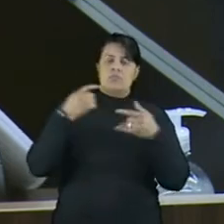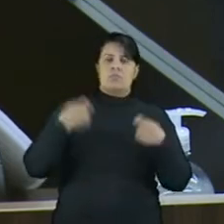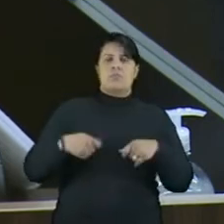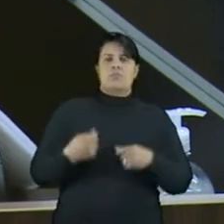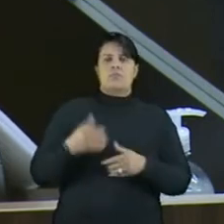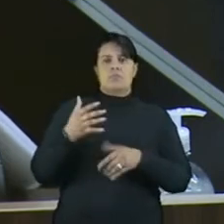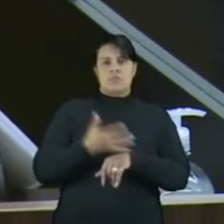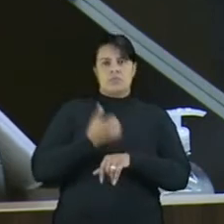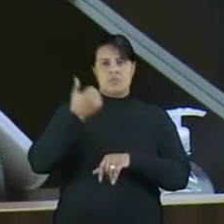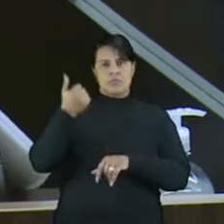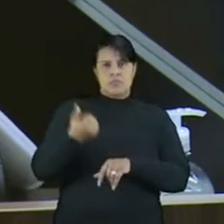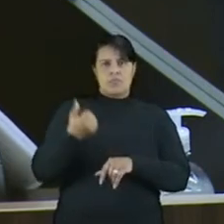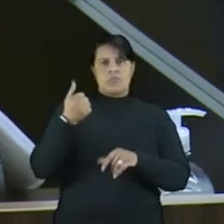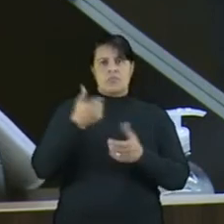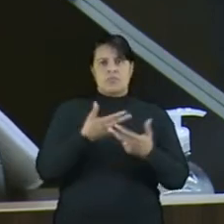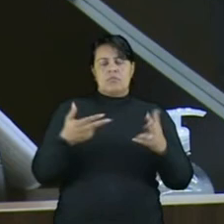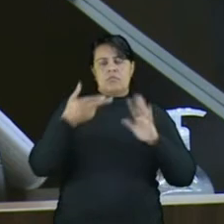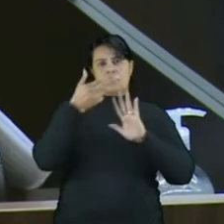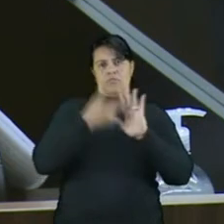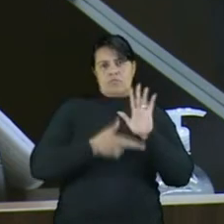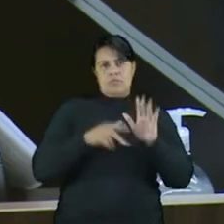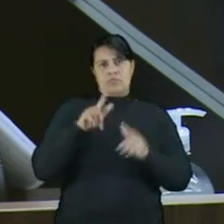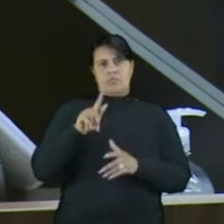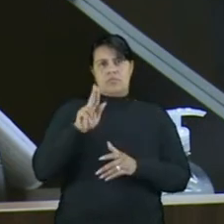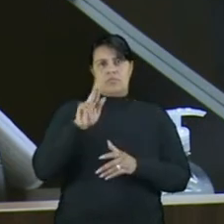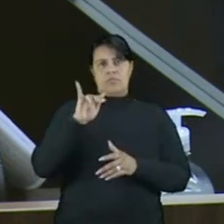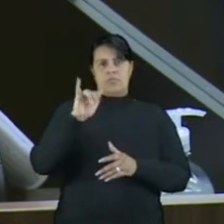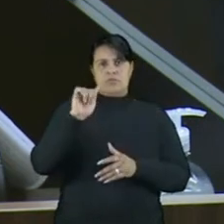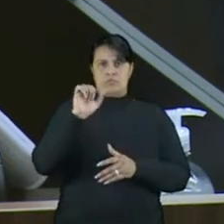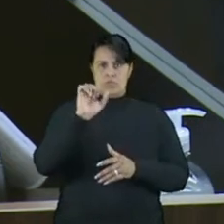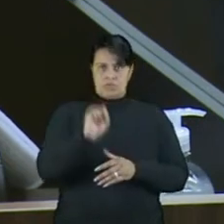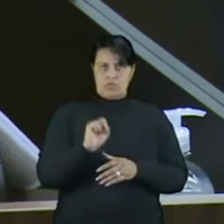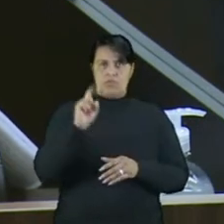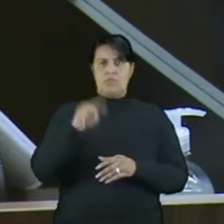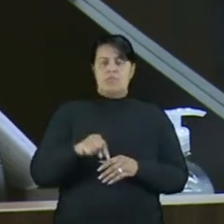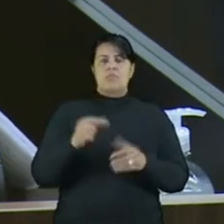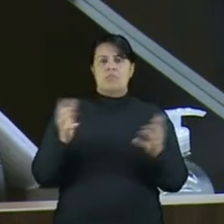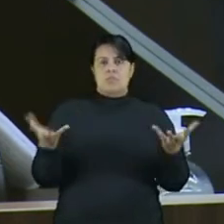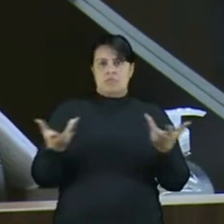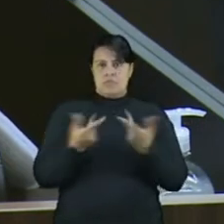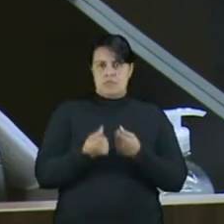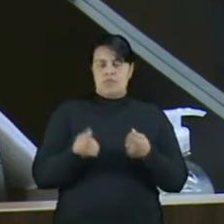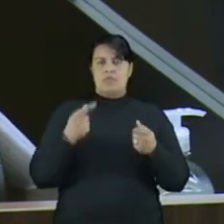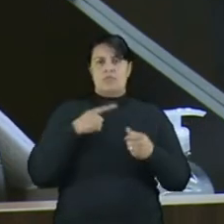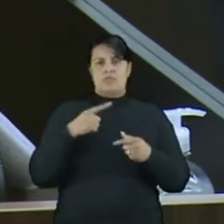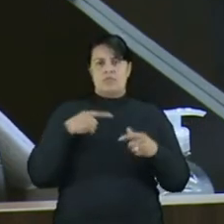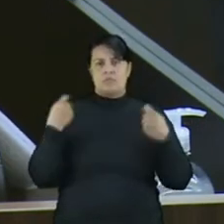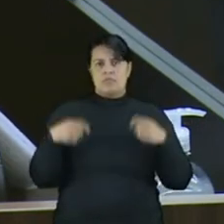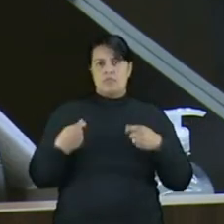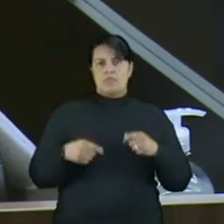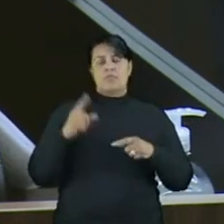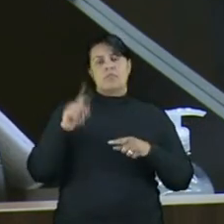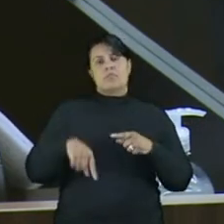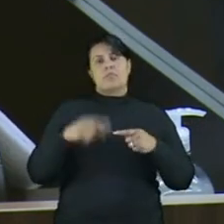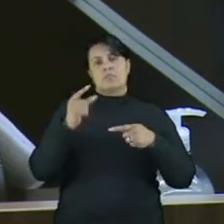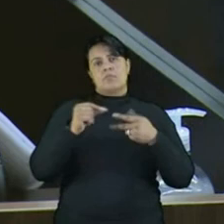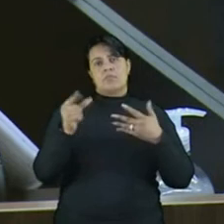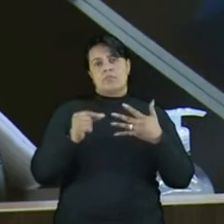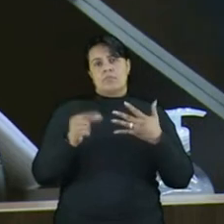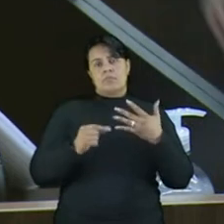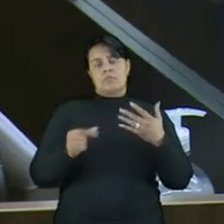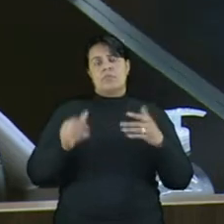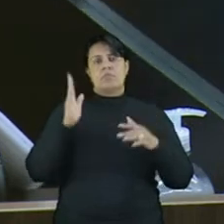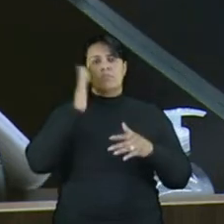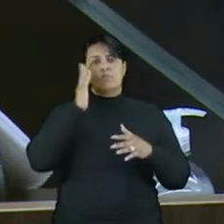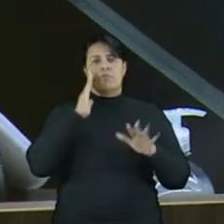normativos guias expedidos pela Instituição Especial Guia Orientativo para definições dos agentes de tratamento de